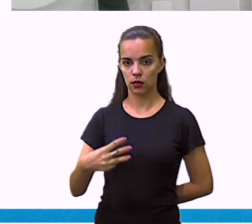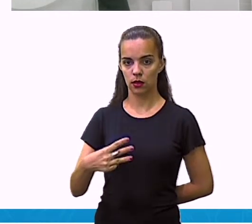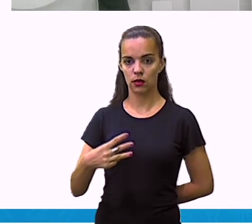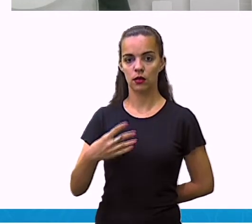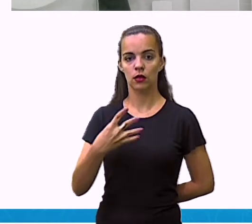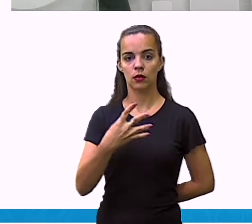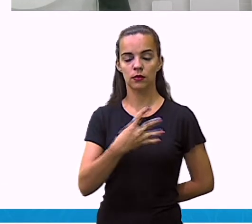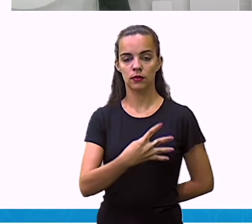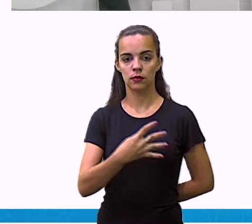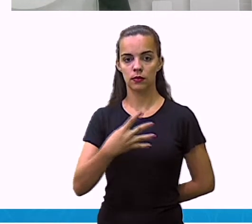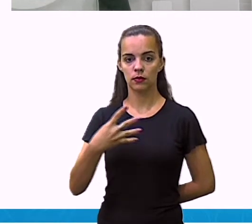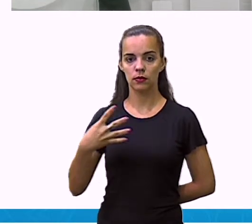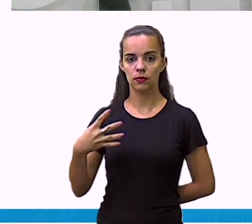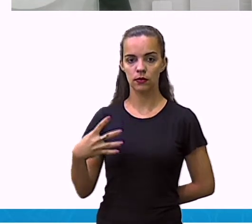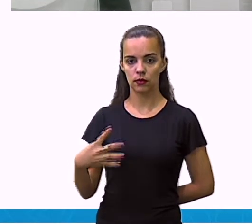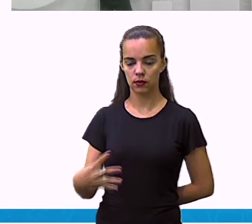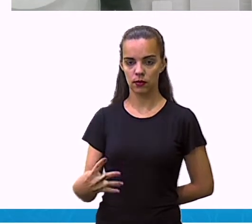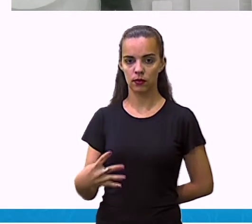43,